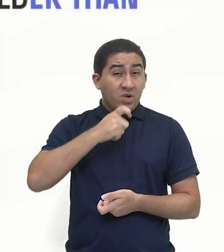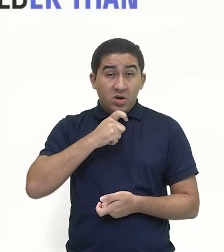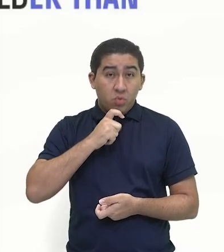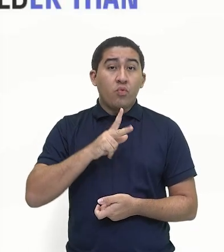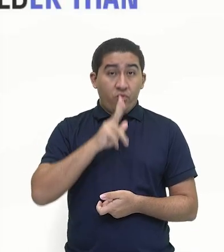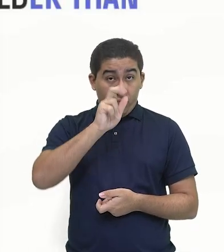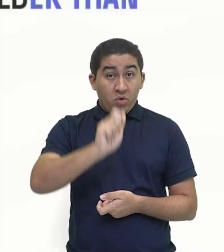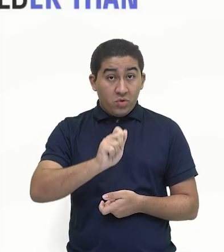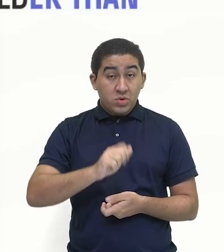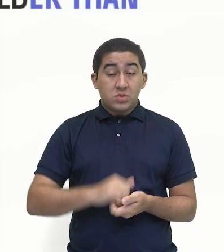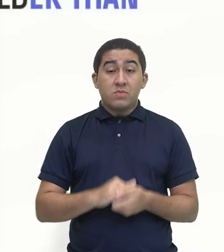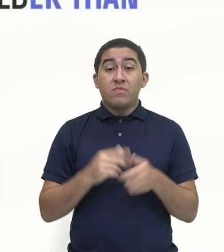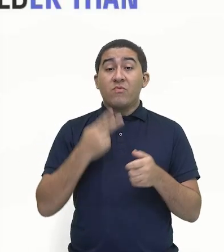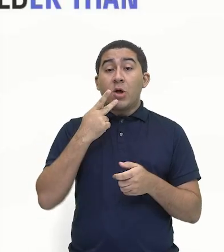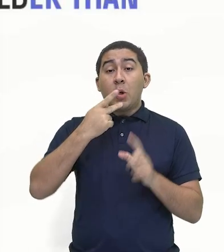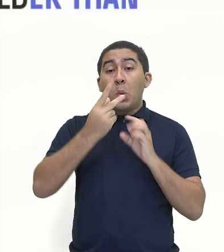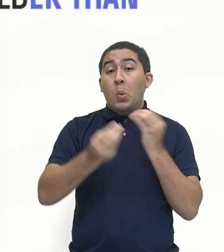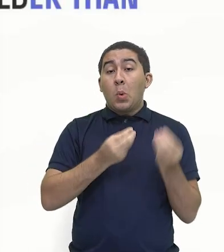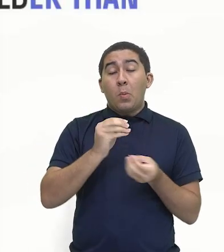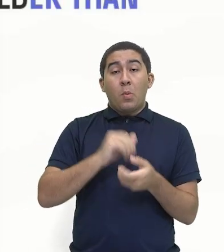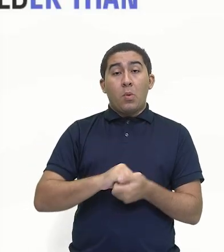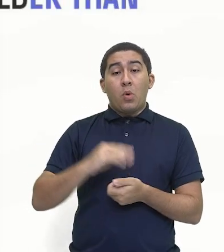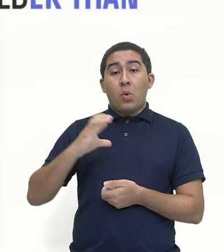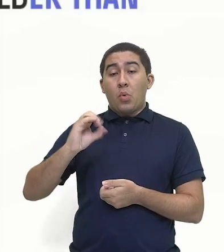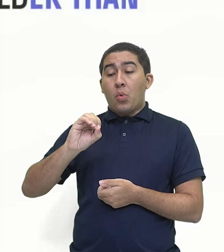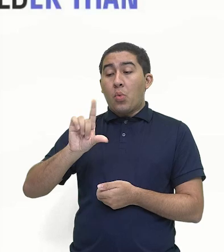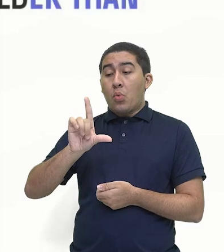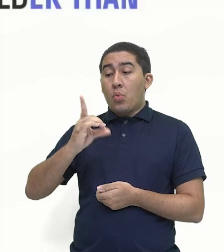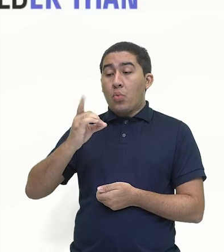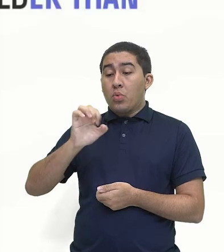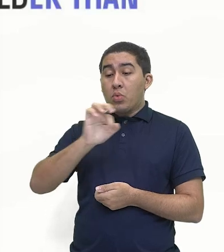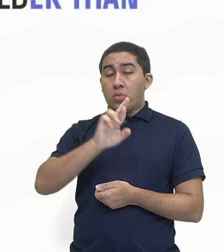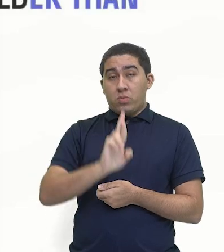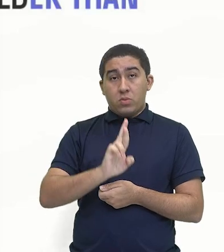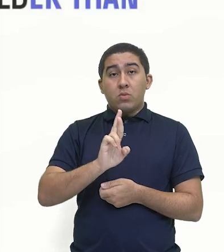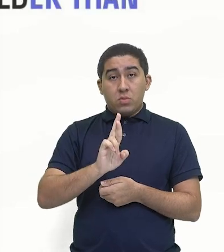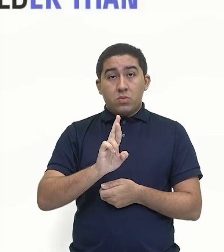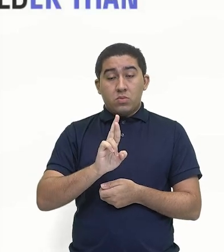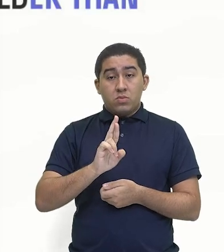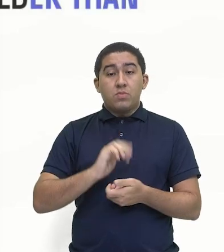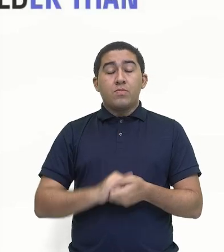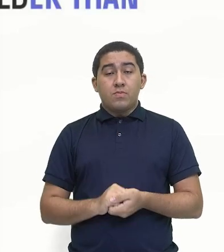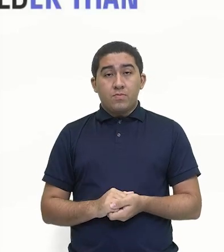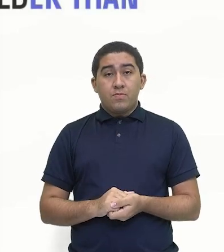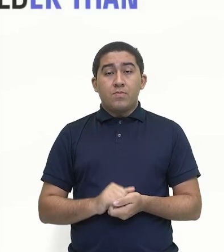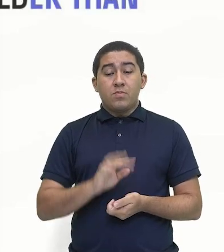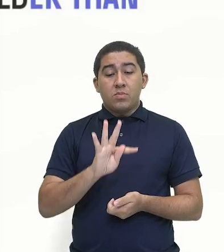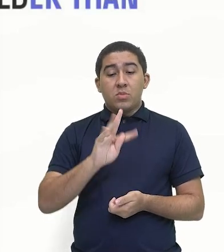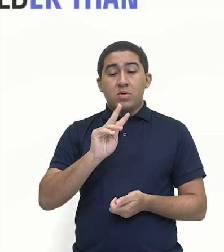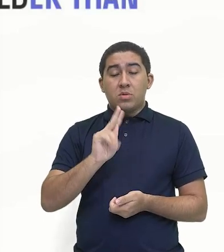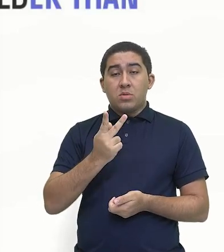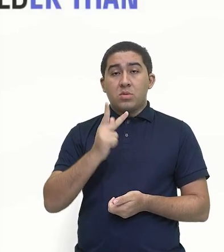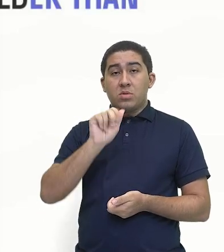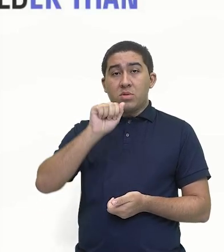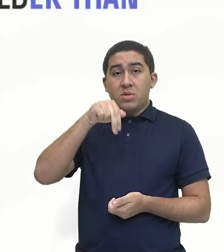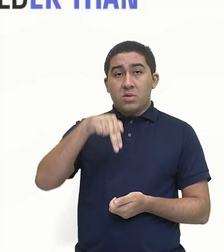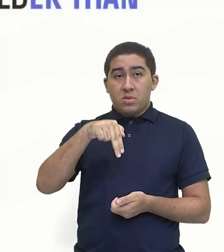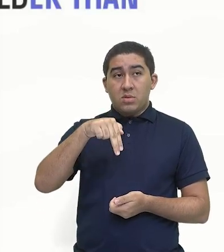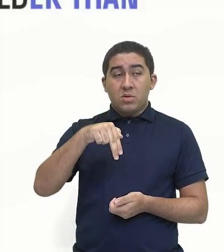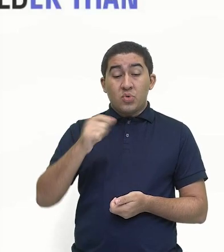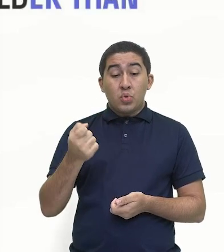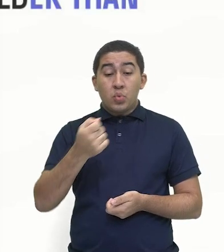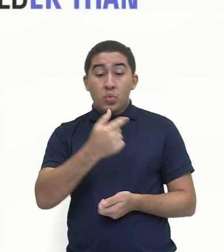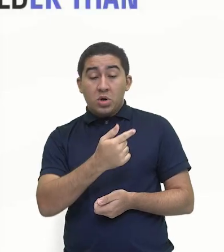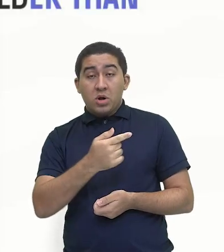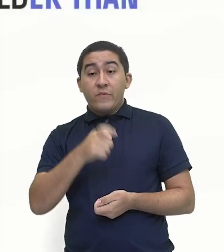vou adicionar este ER, como eu falei anteriormente. Assim eu vou ter mais frio que, do